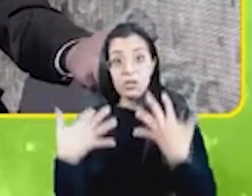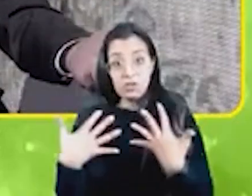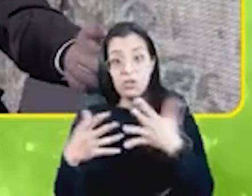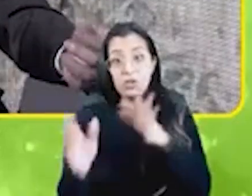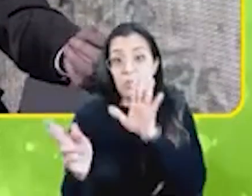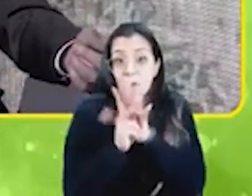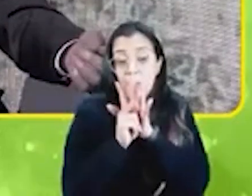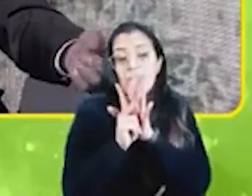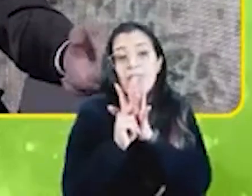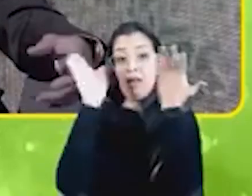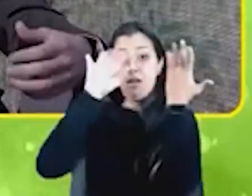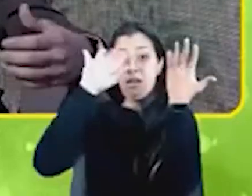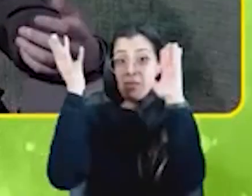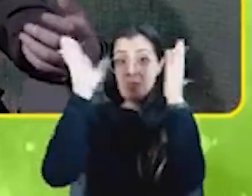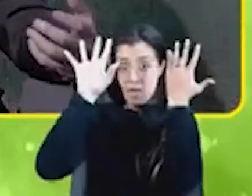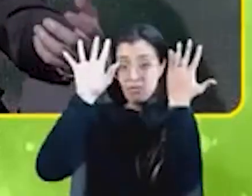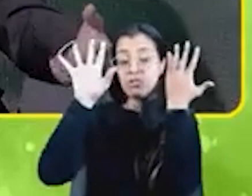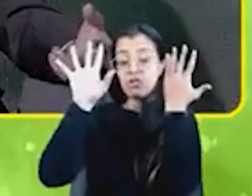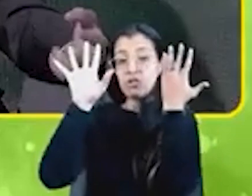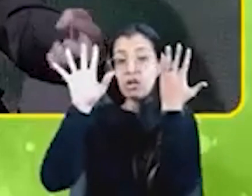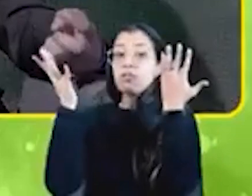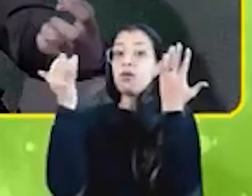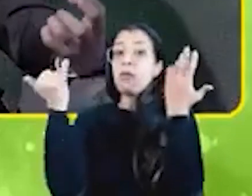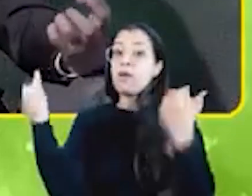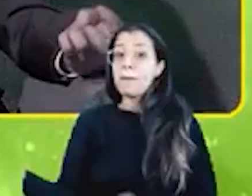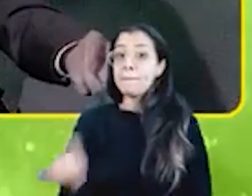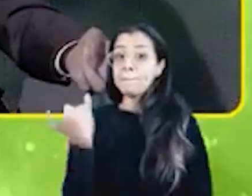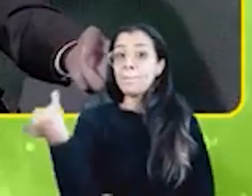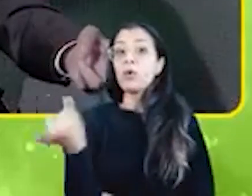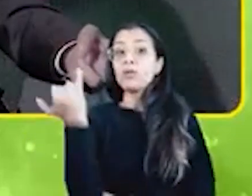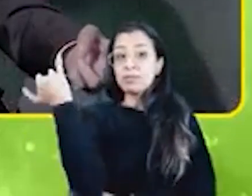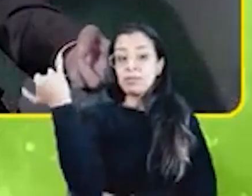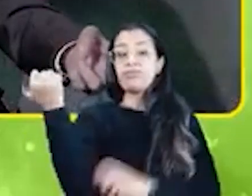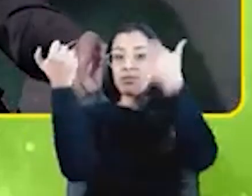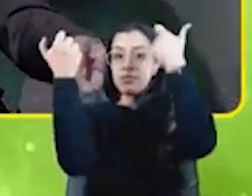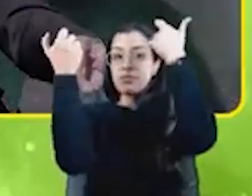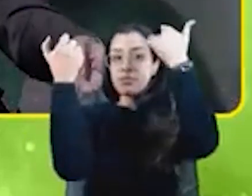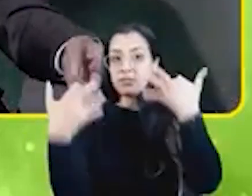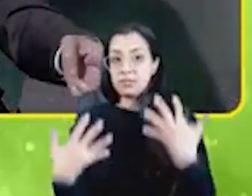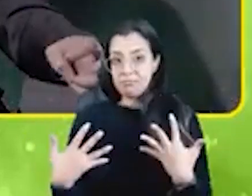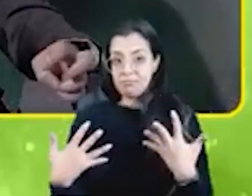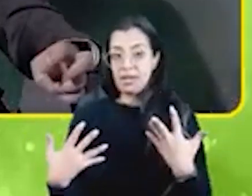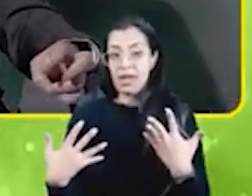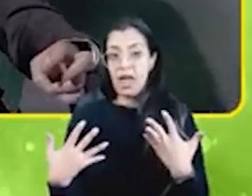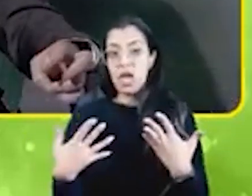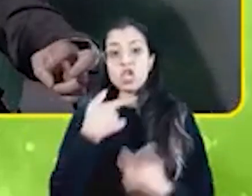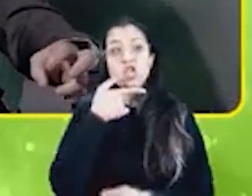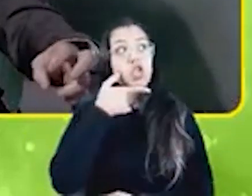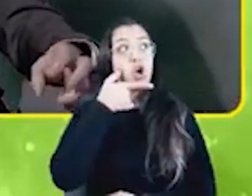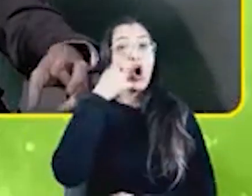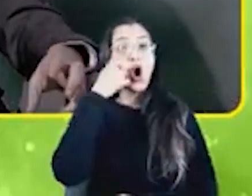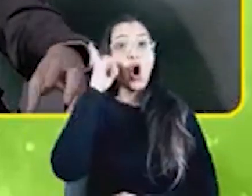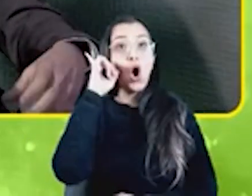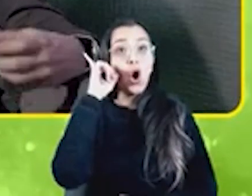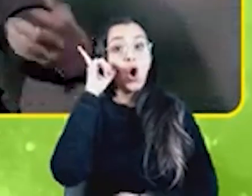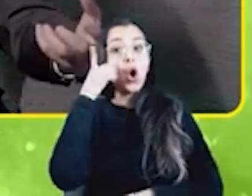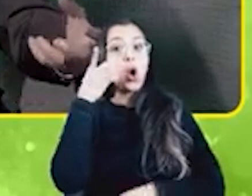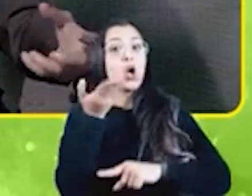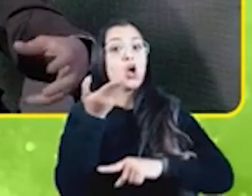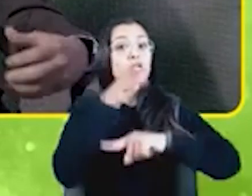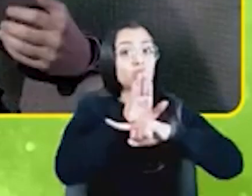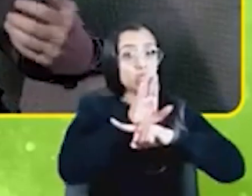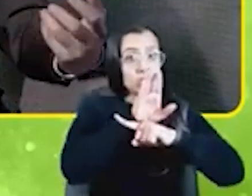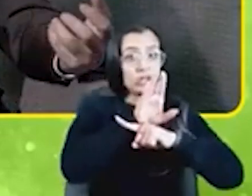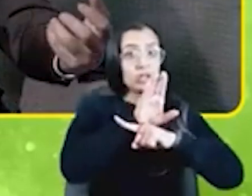é importante reforçar que estou comente foi lançado ontem gritar público no site do ministério é como